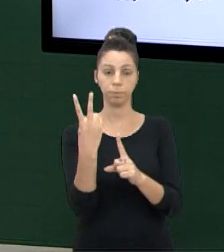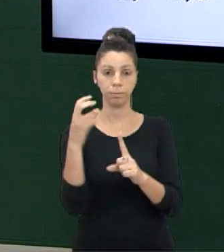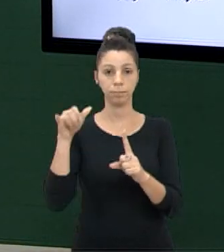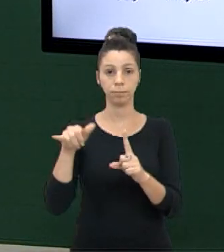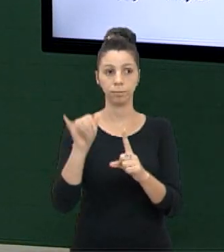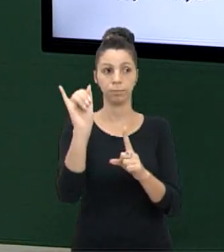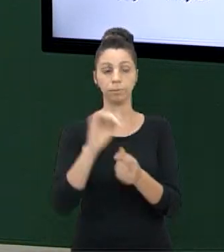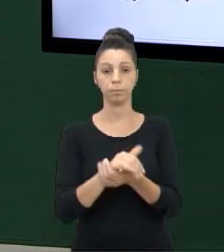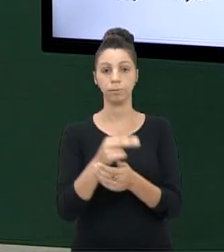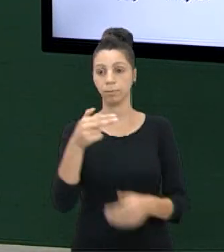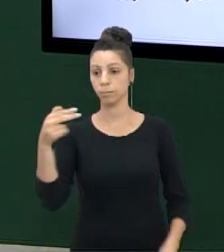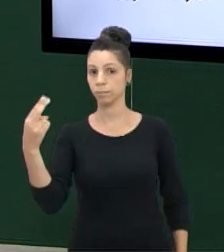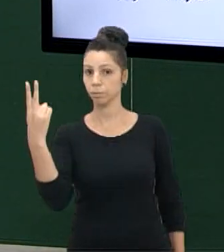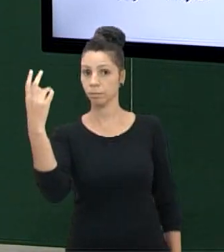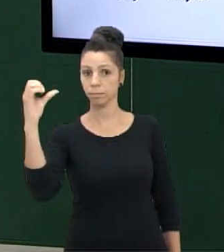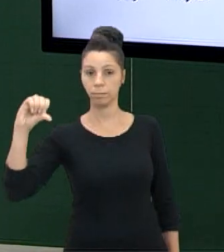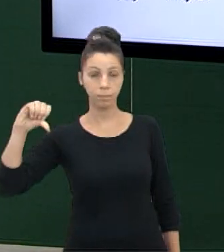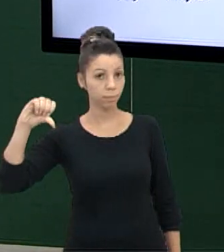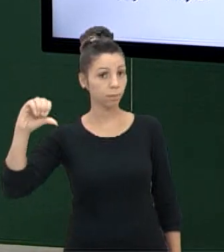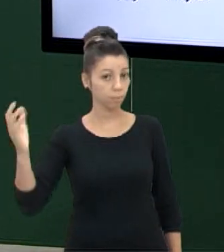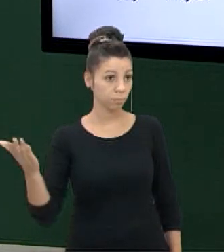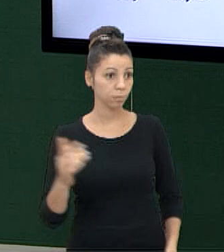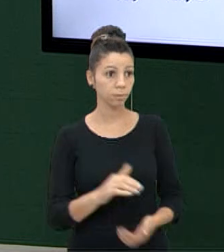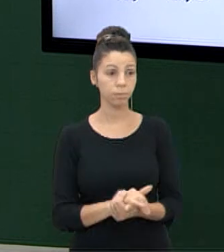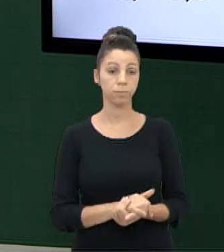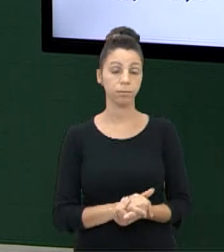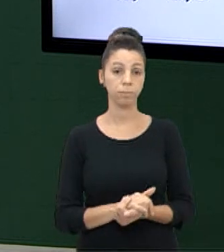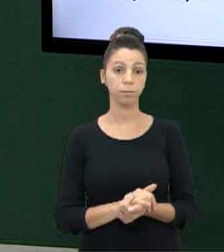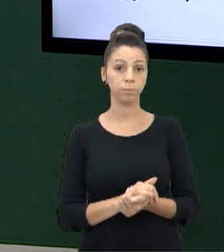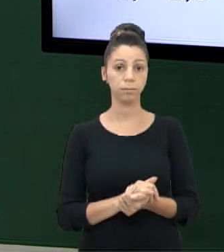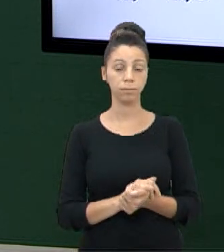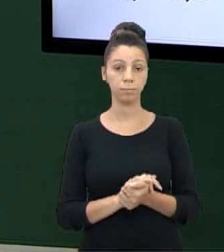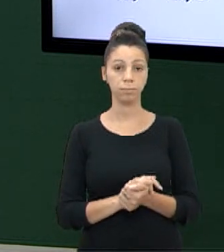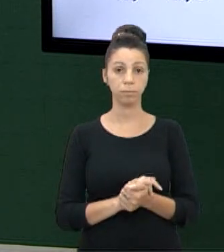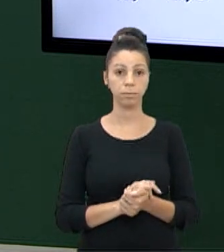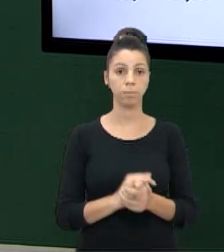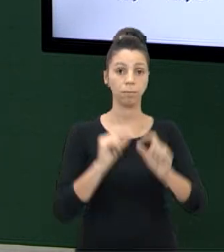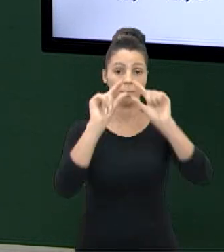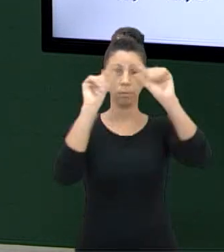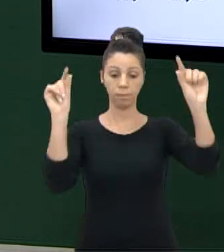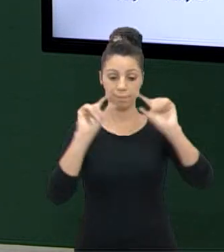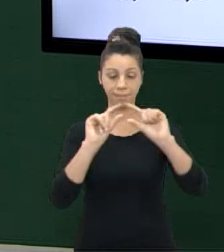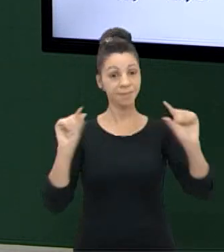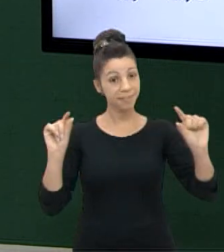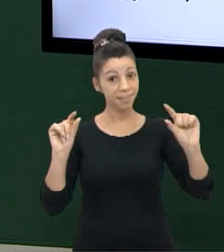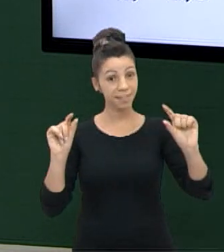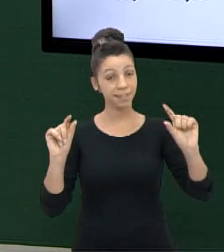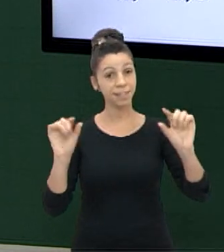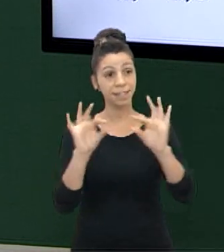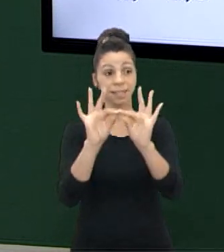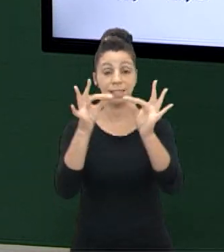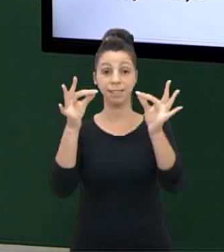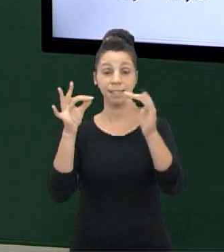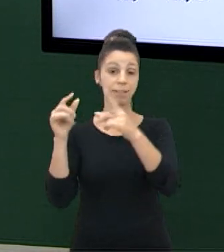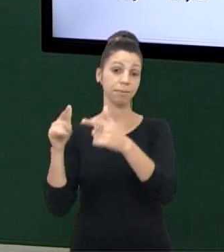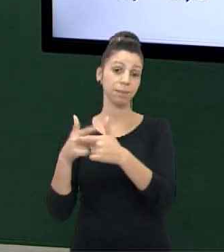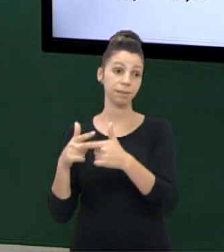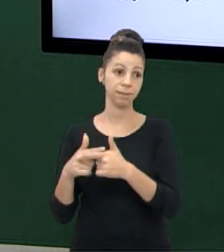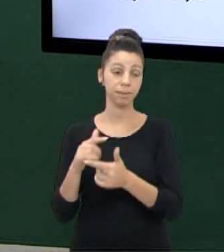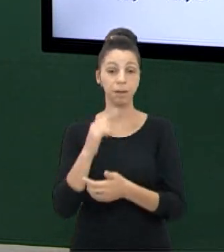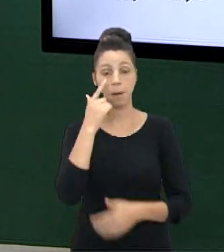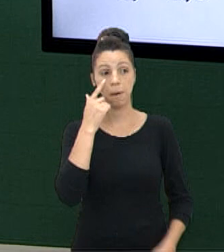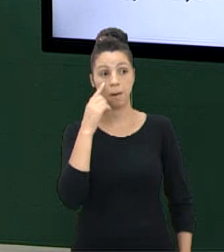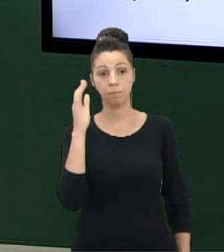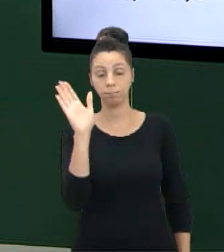a 29. Pronto! O nosso novo sistema está pronto para simplificar. Olha, e eu vou